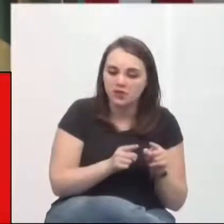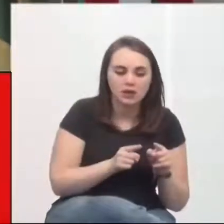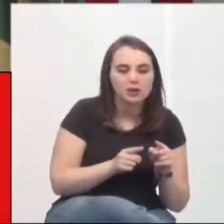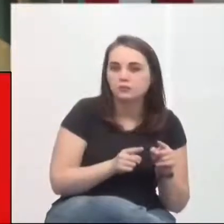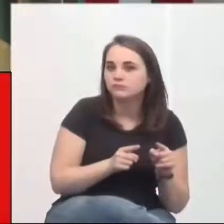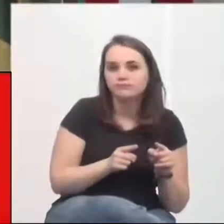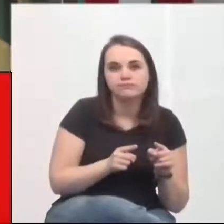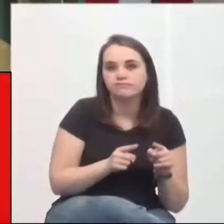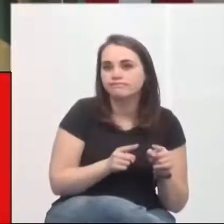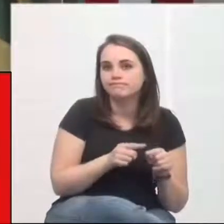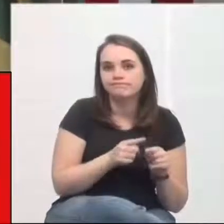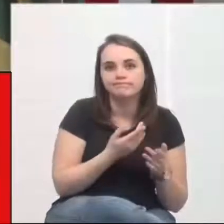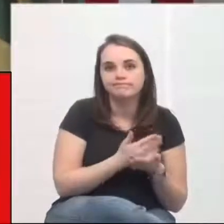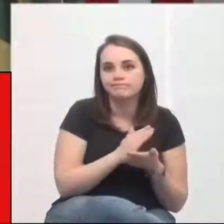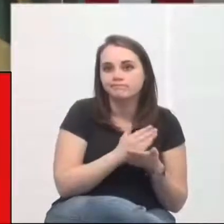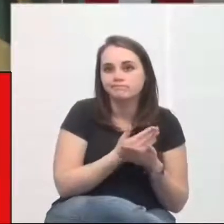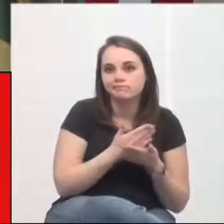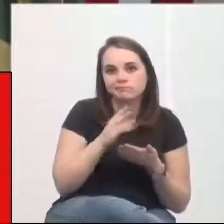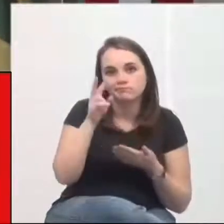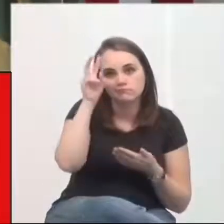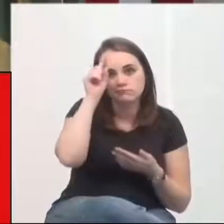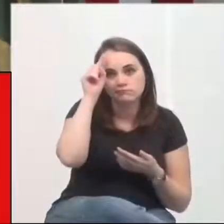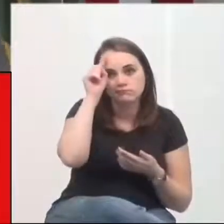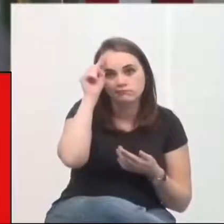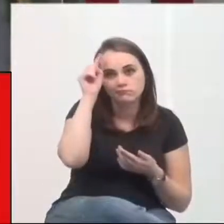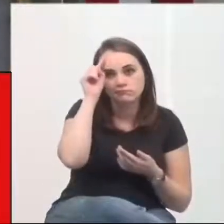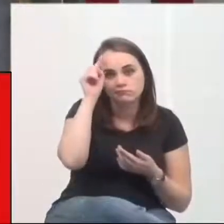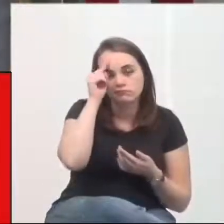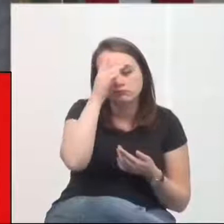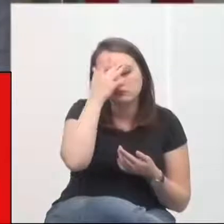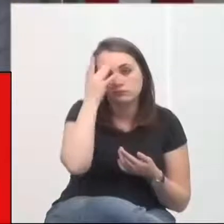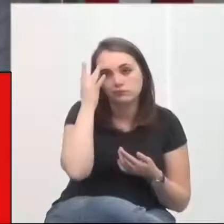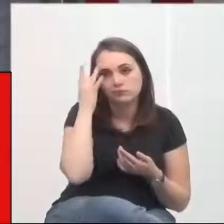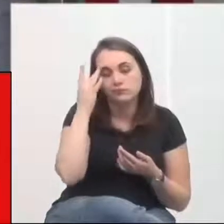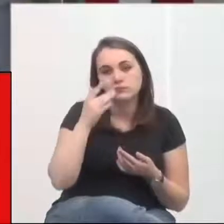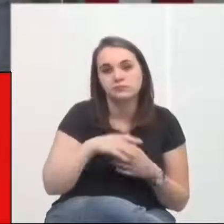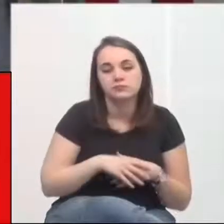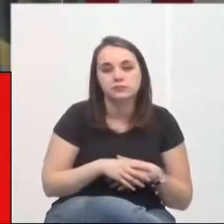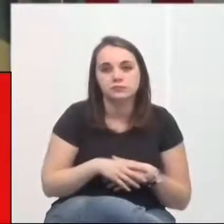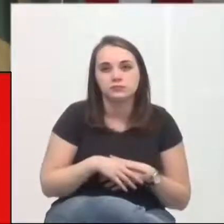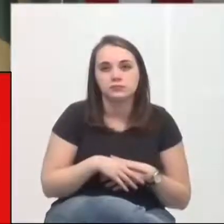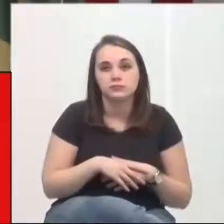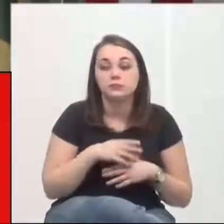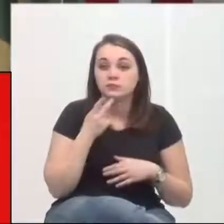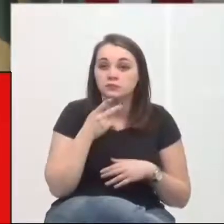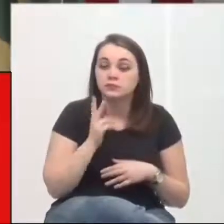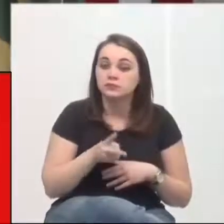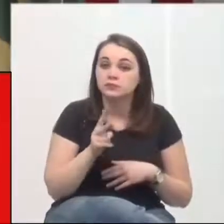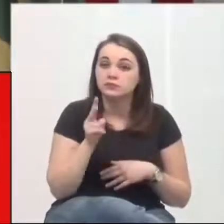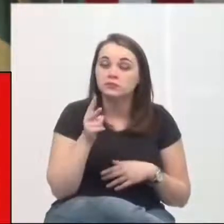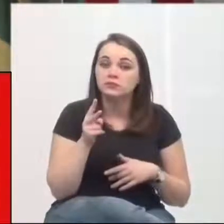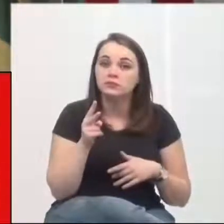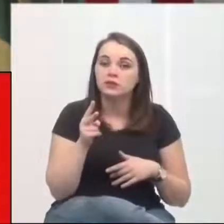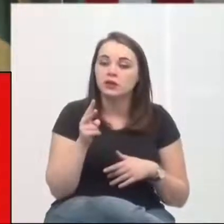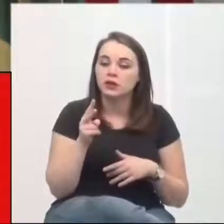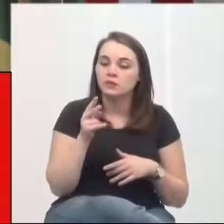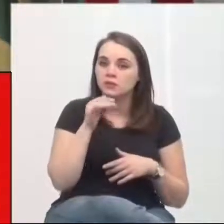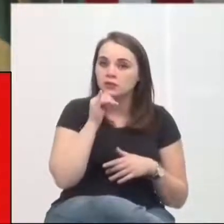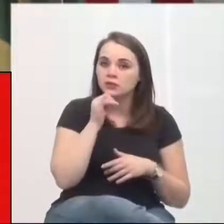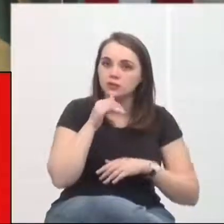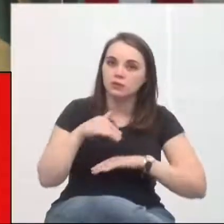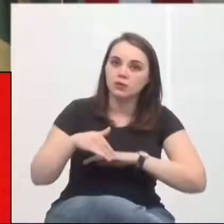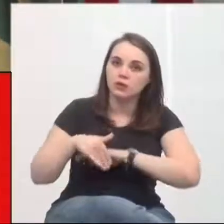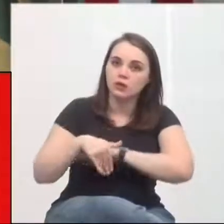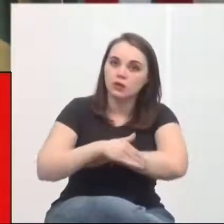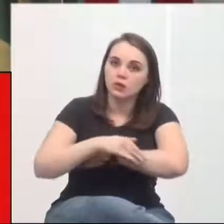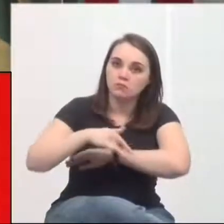obras que incomodam o dia a dia das pessoas. Me refiro sempre àquele pequeno buraco, Toninho,